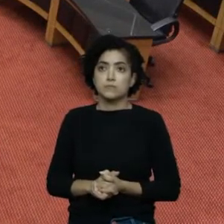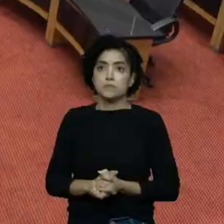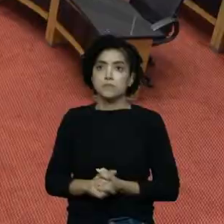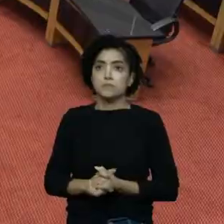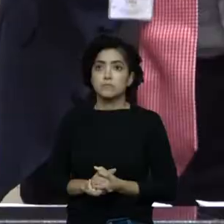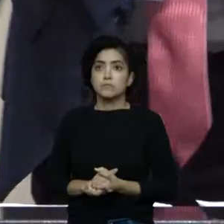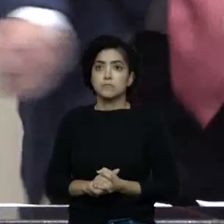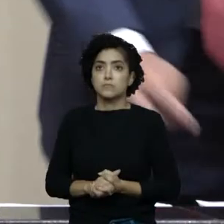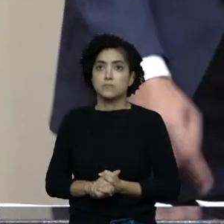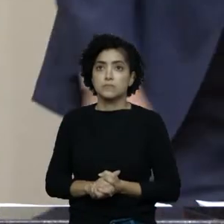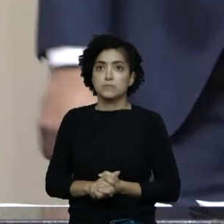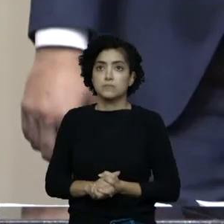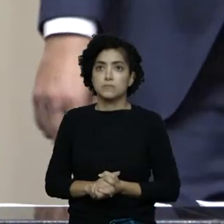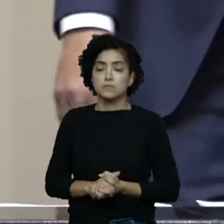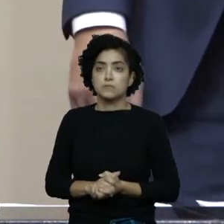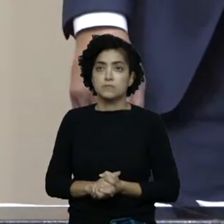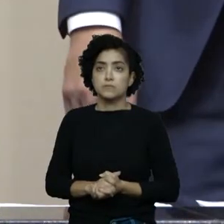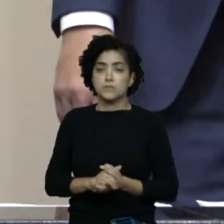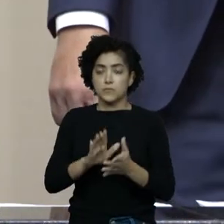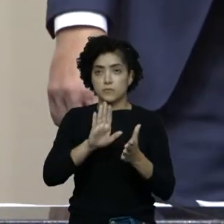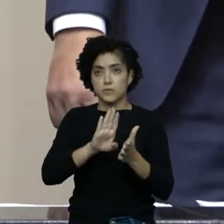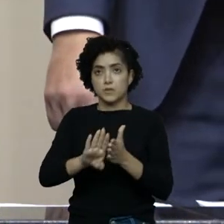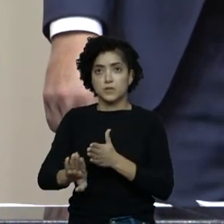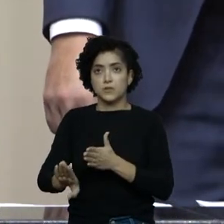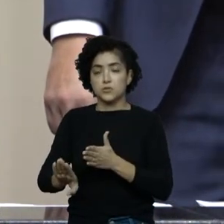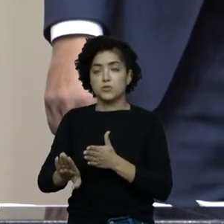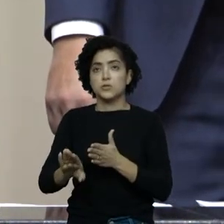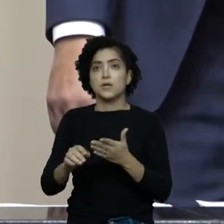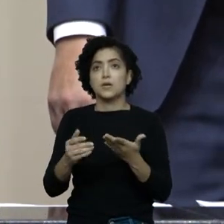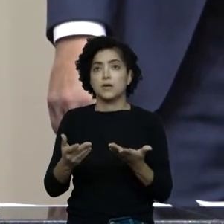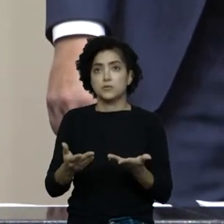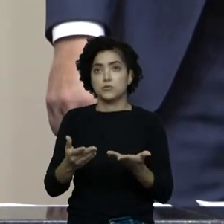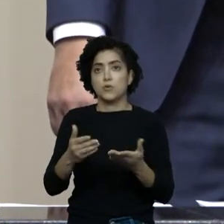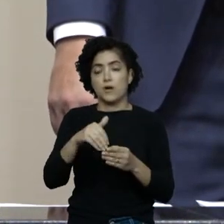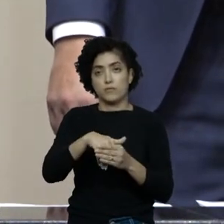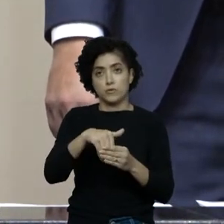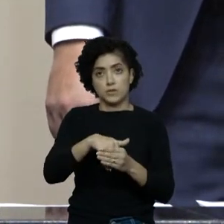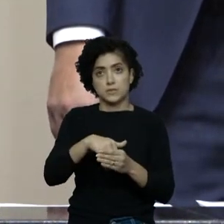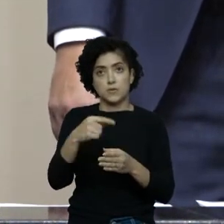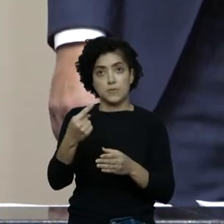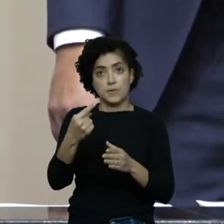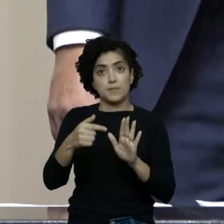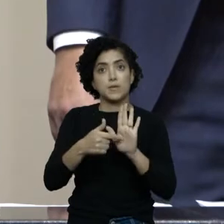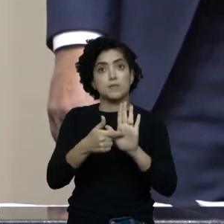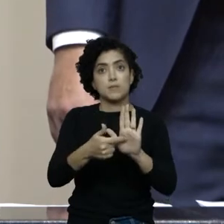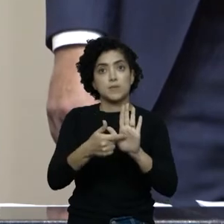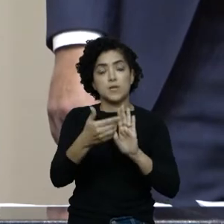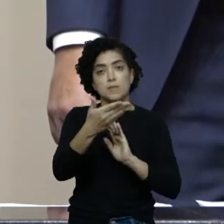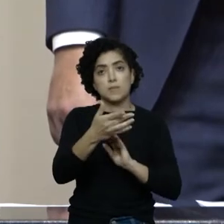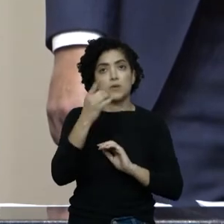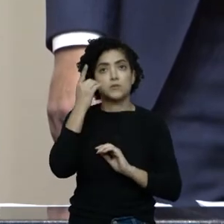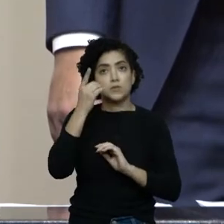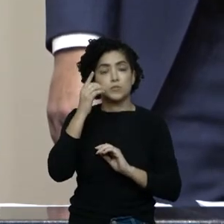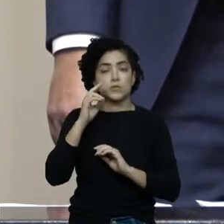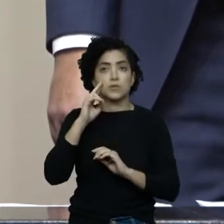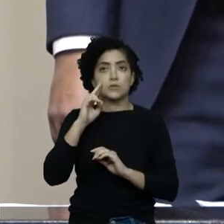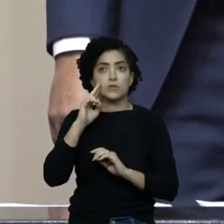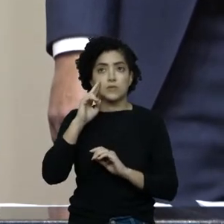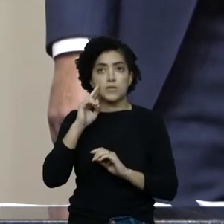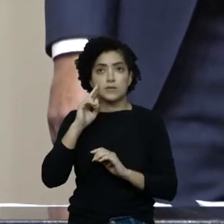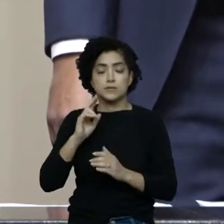e fica a retirado em votação a primeira emenda apresentada pelo Deputado Ivana